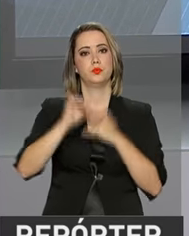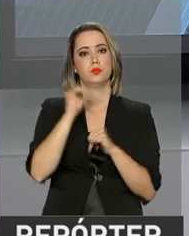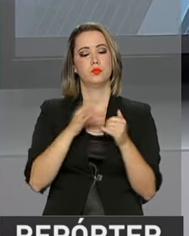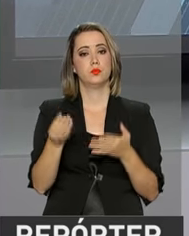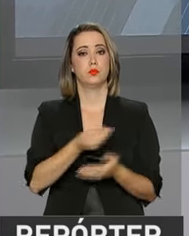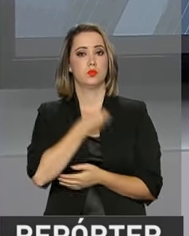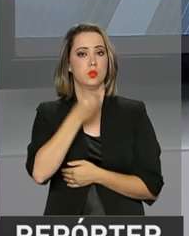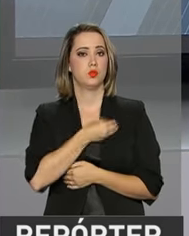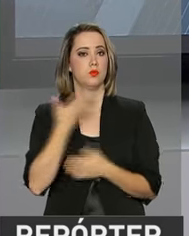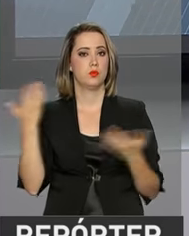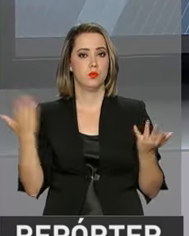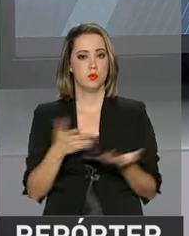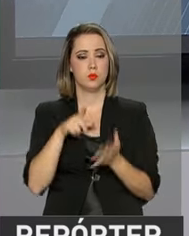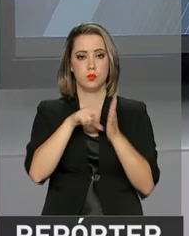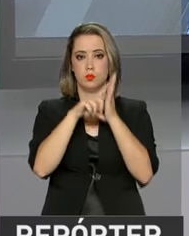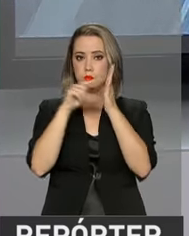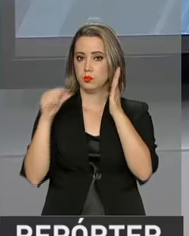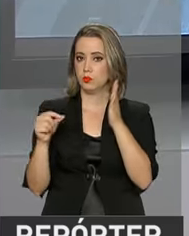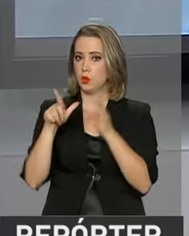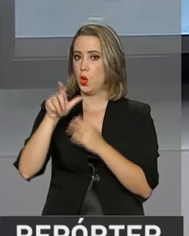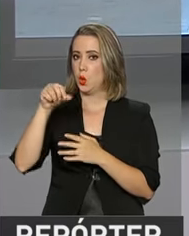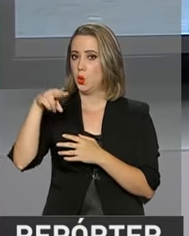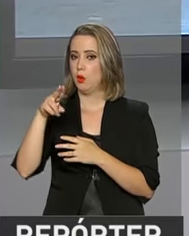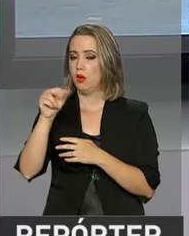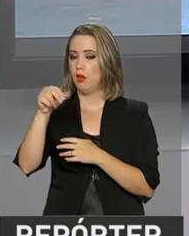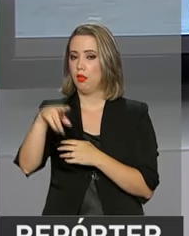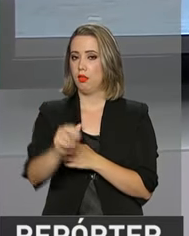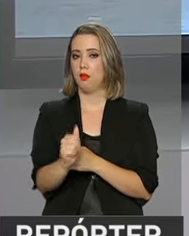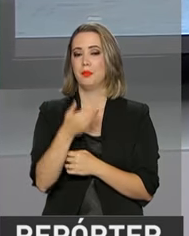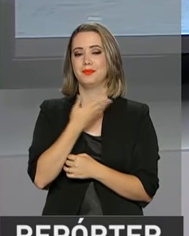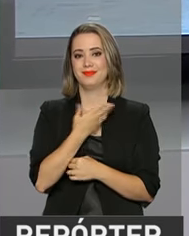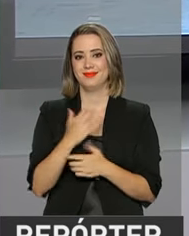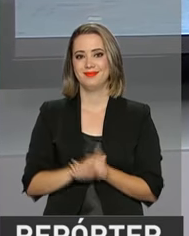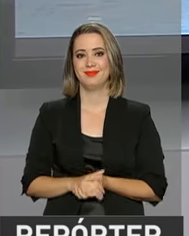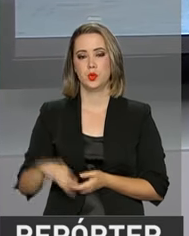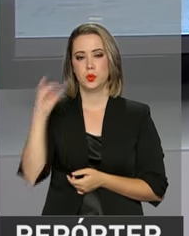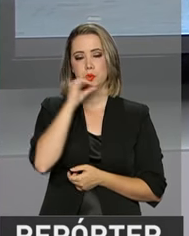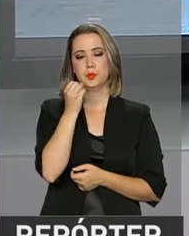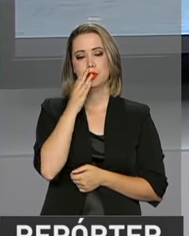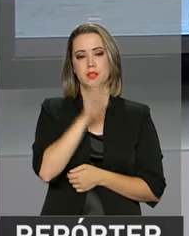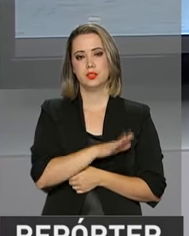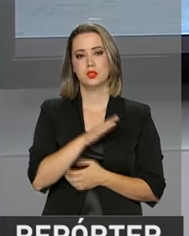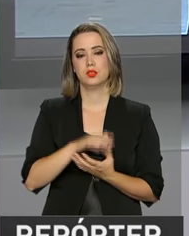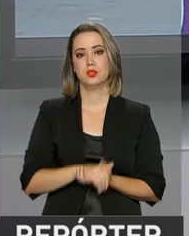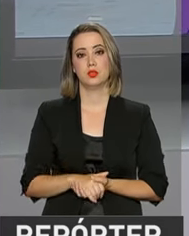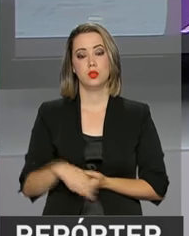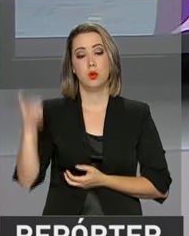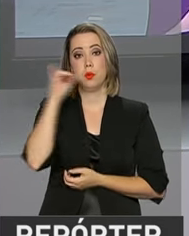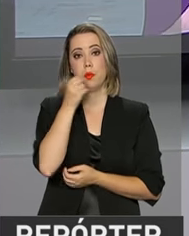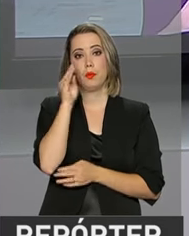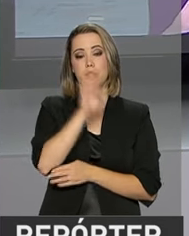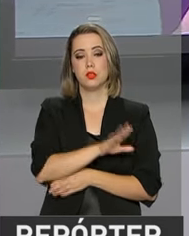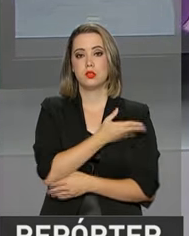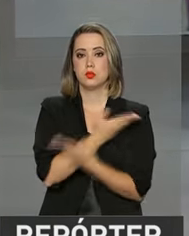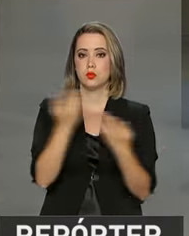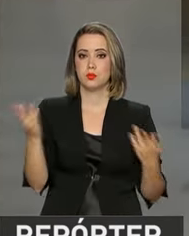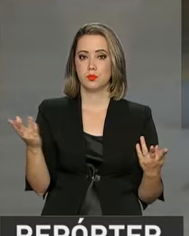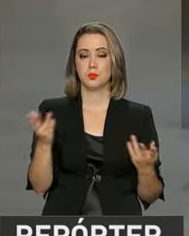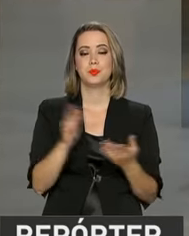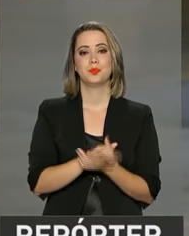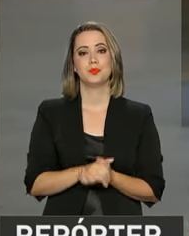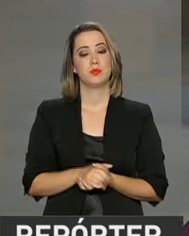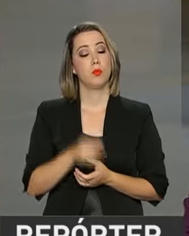ao vivo pra gente lá do palácio do planalto o lagoa na boa tarde pra você olá roberto boa tarde boa tarde a